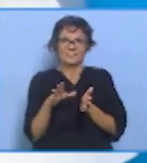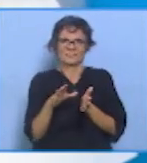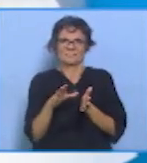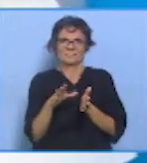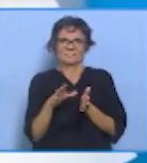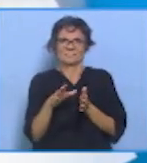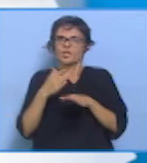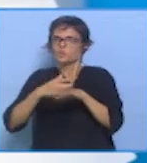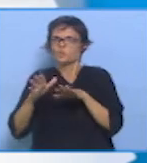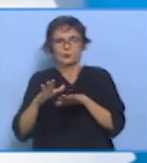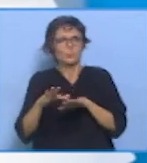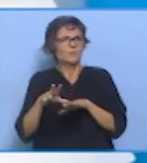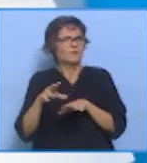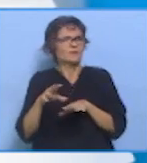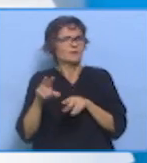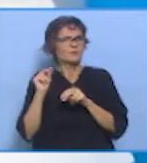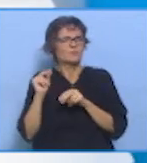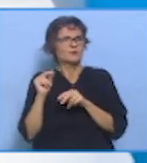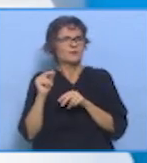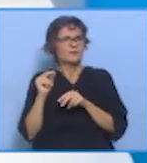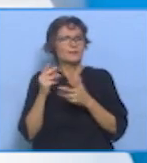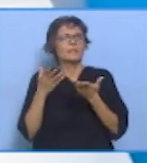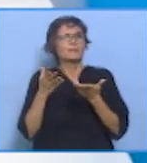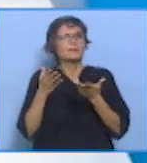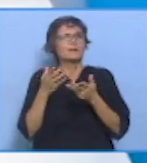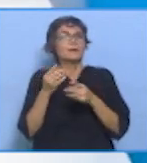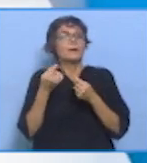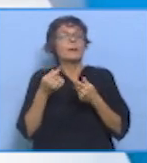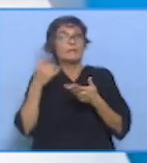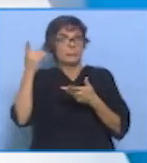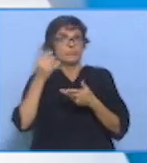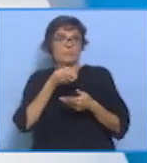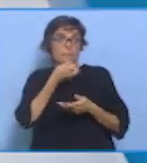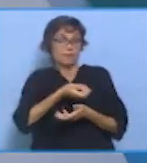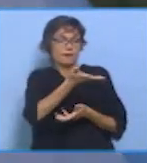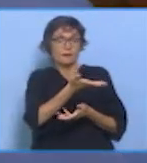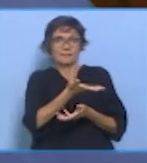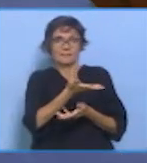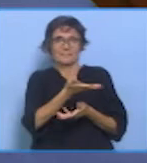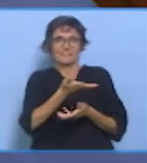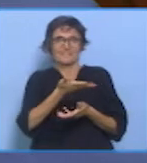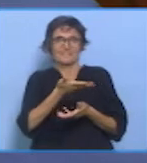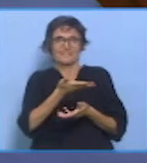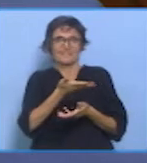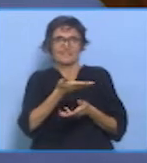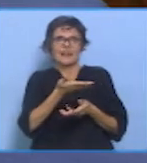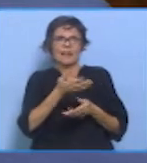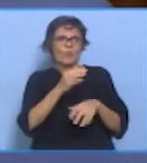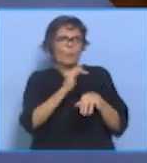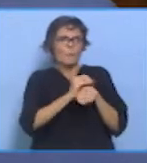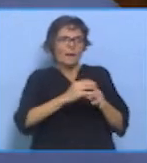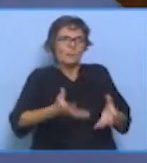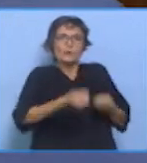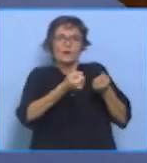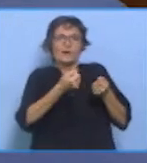concede a graça a todos, porque ninguém se salva sem a graça de Deus. Se Deus quer salvar a todos e a graça é necessária para a salvação,